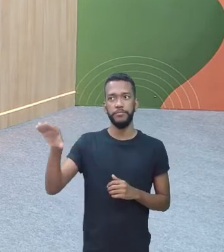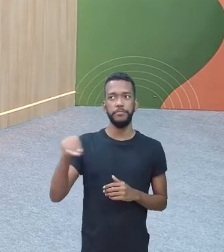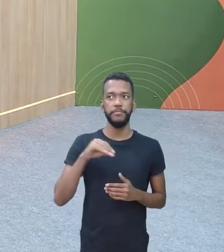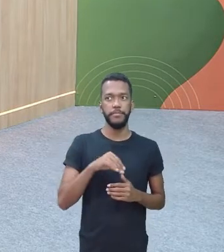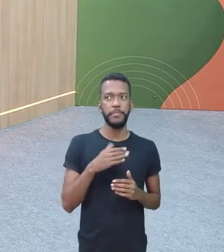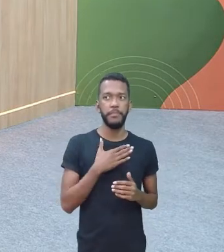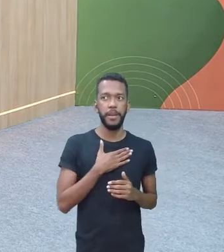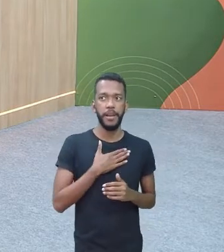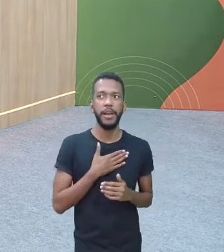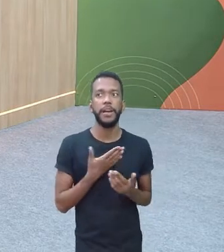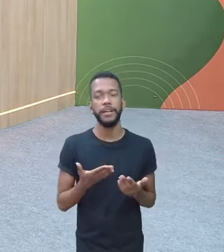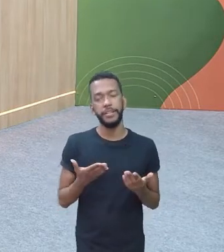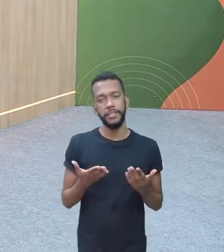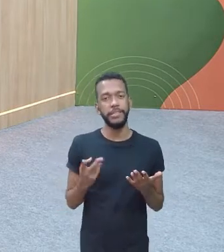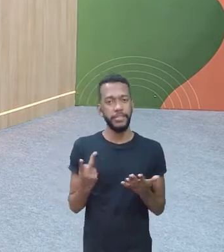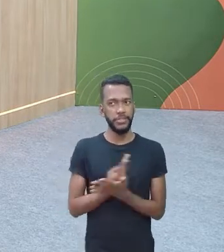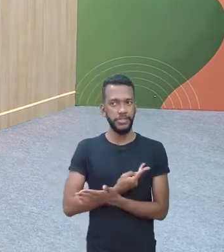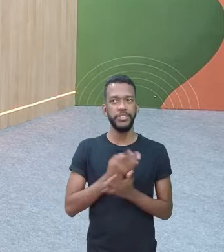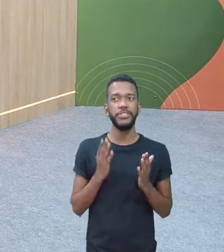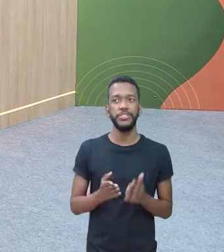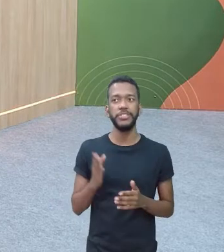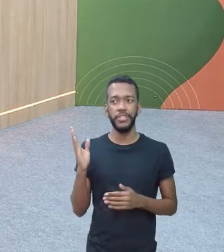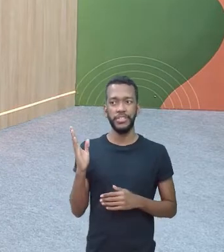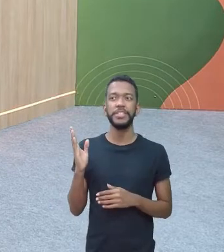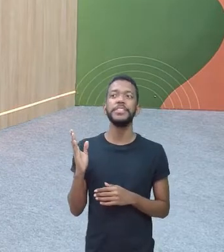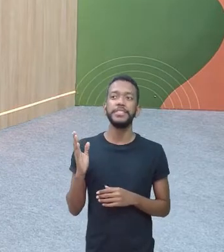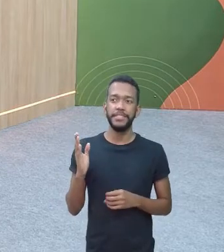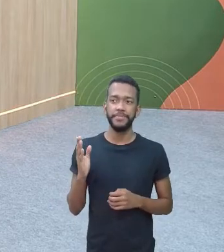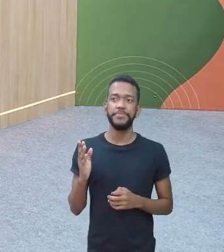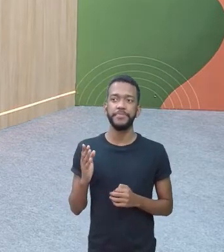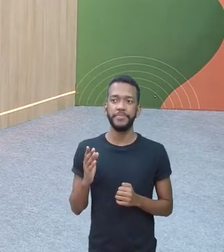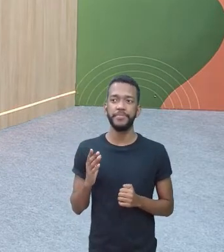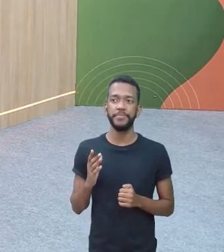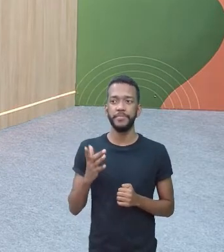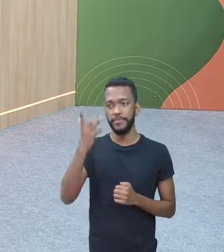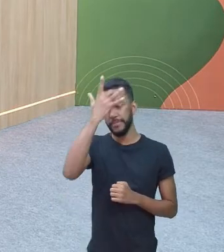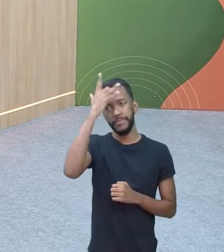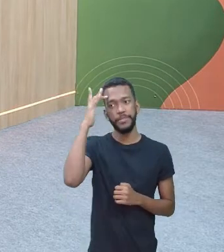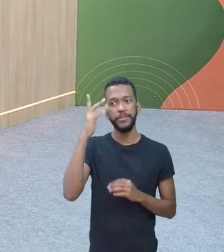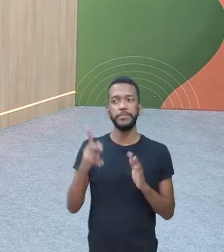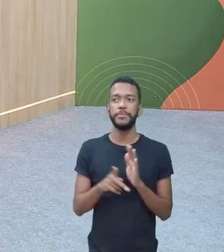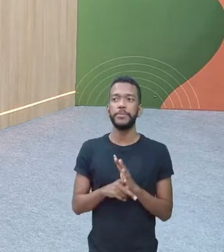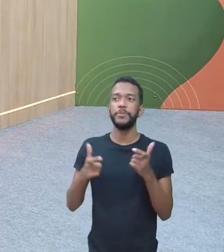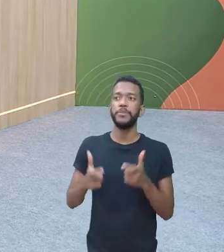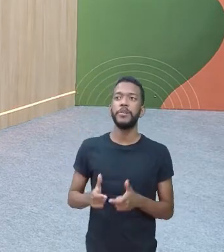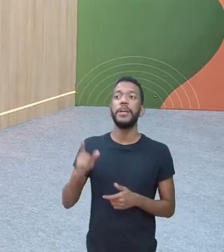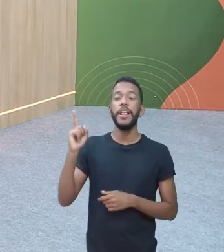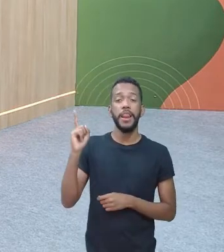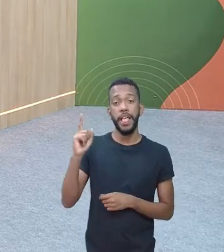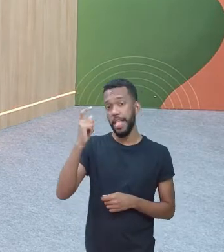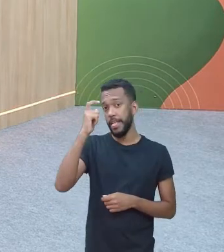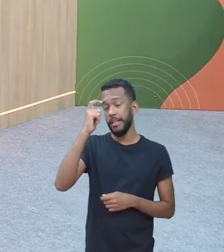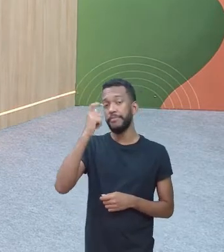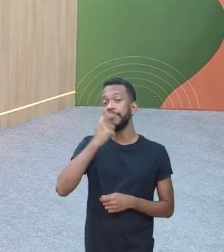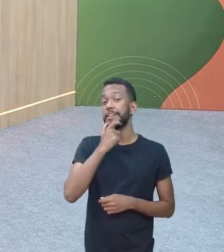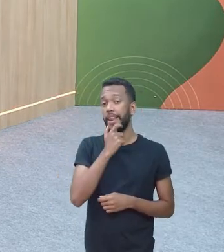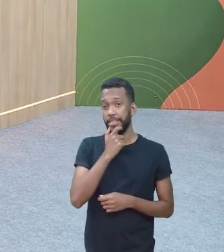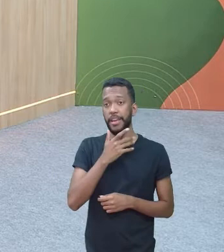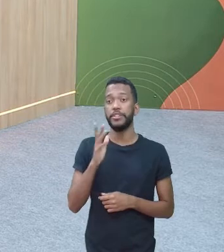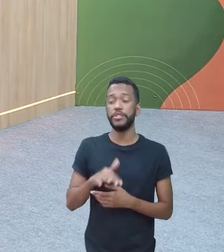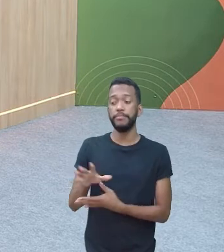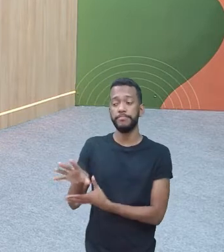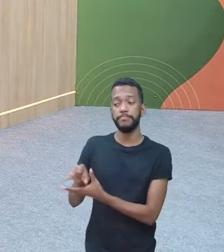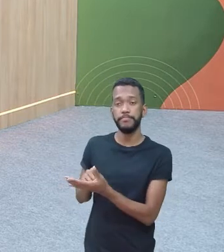E aí foi mais ou menos o que eles fizeram. O pessoal da Inglaterra levou para lá o badminton